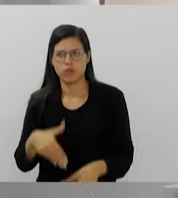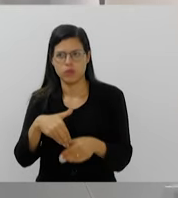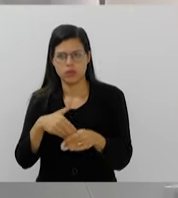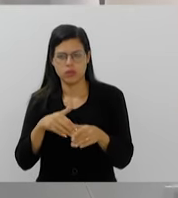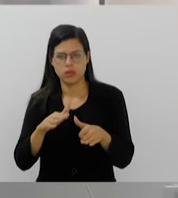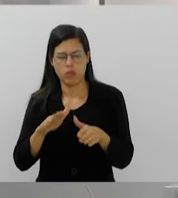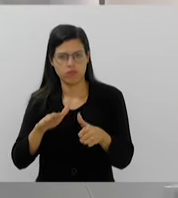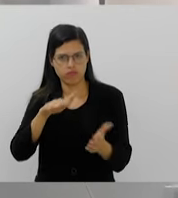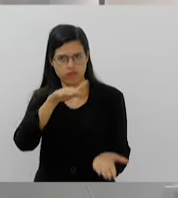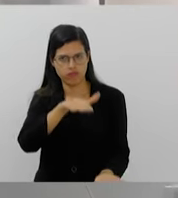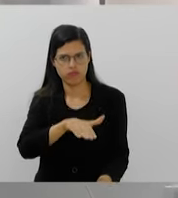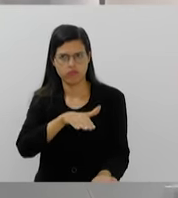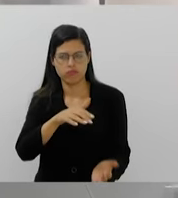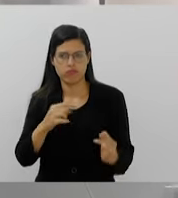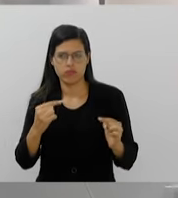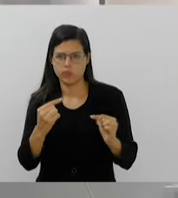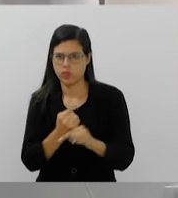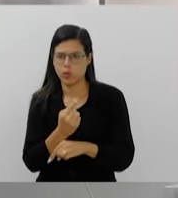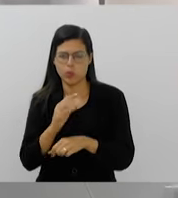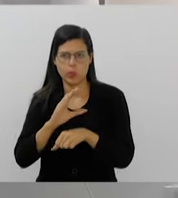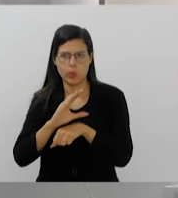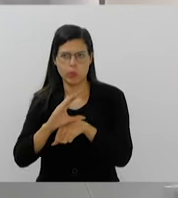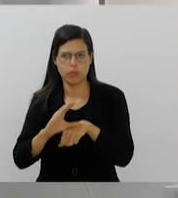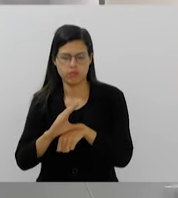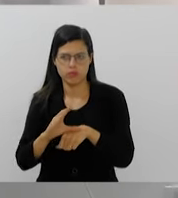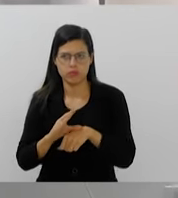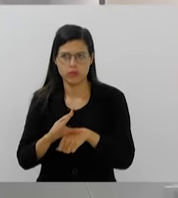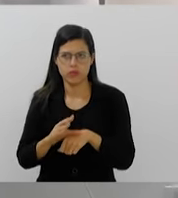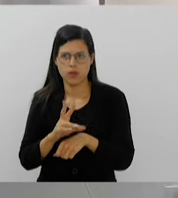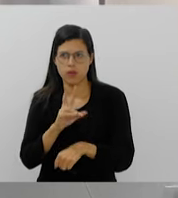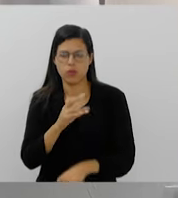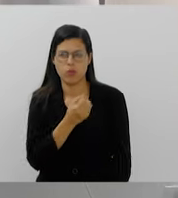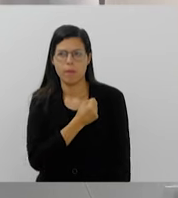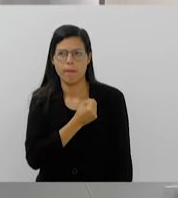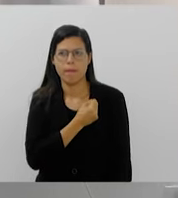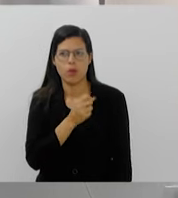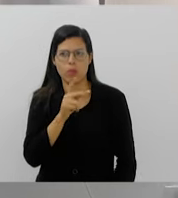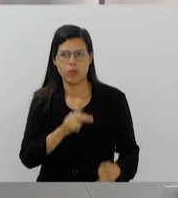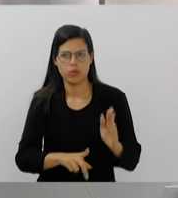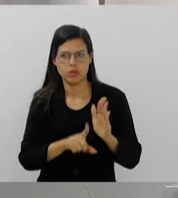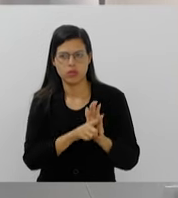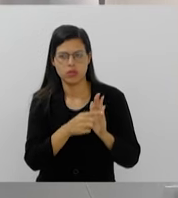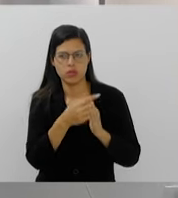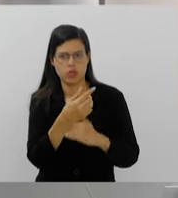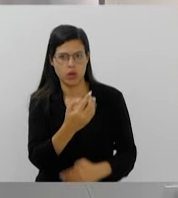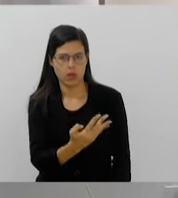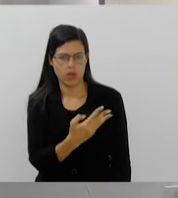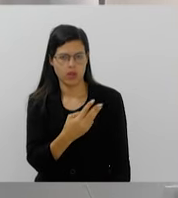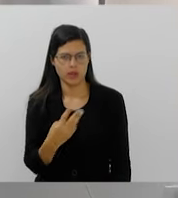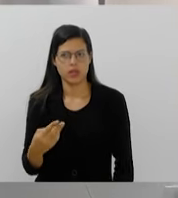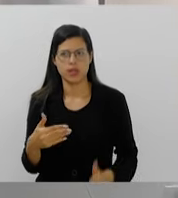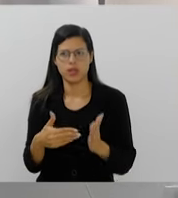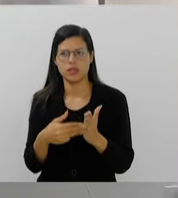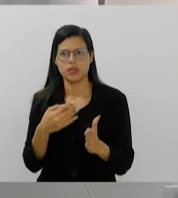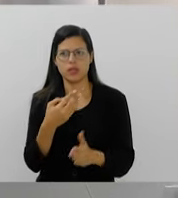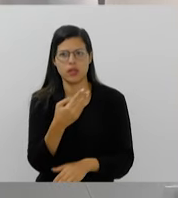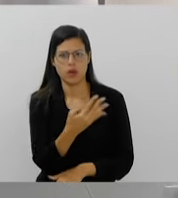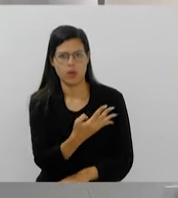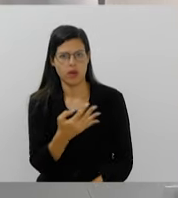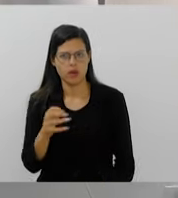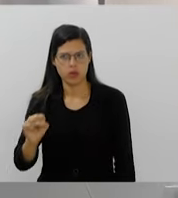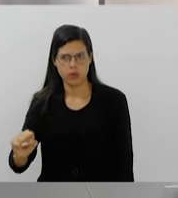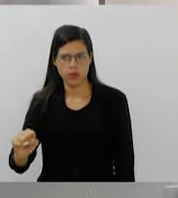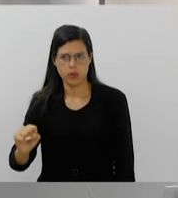bloco. Passemos ao bloco da inconstitucionalidade, que vai do projeto 43 ao 48,